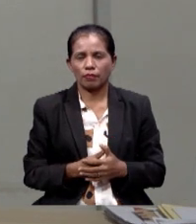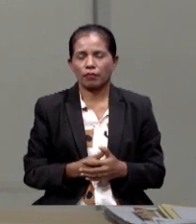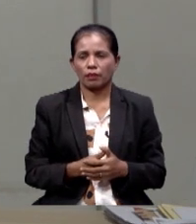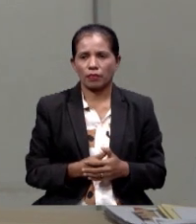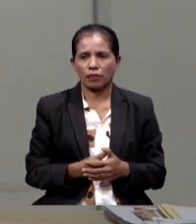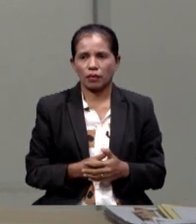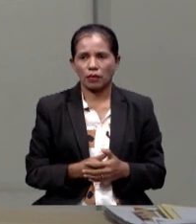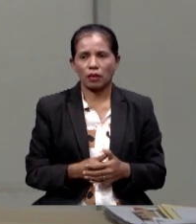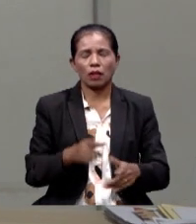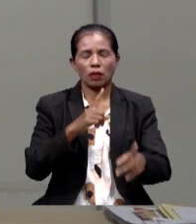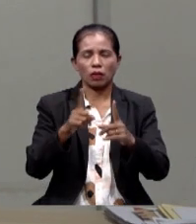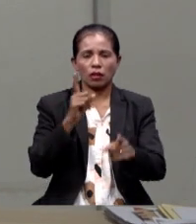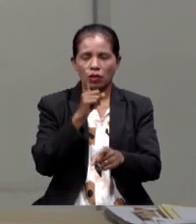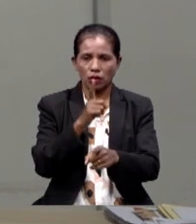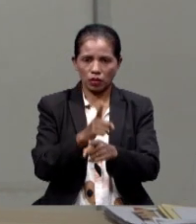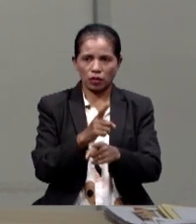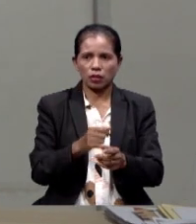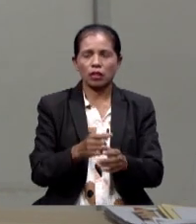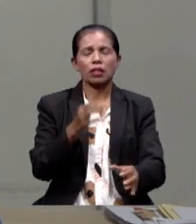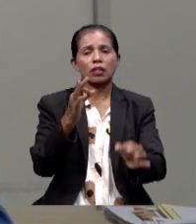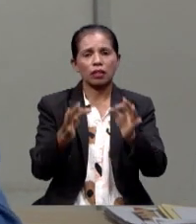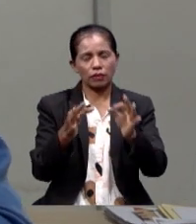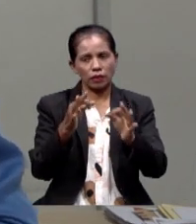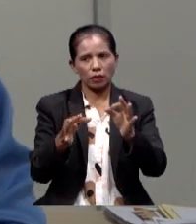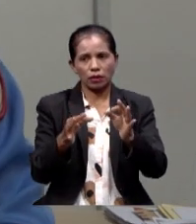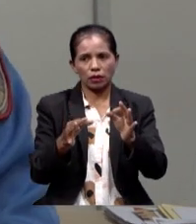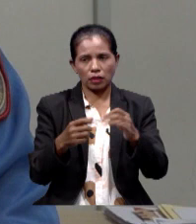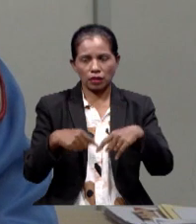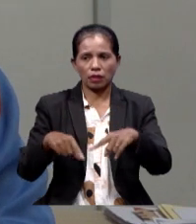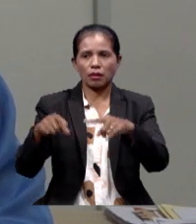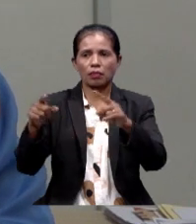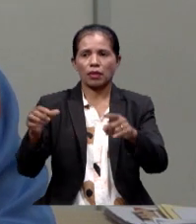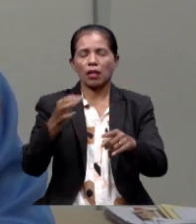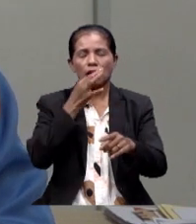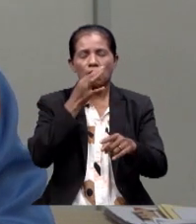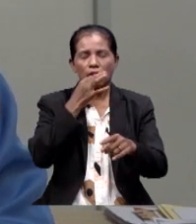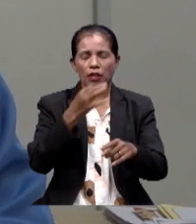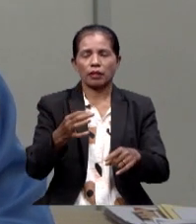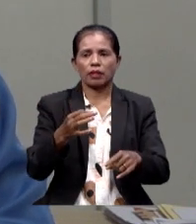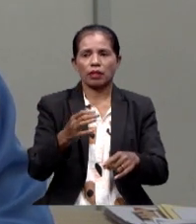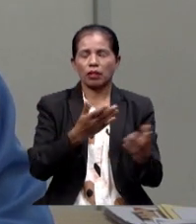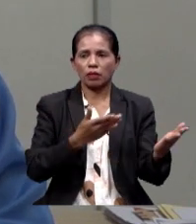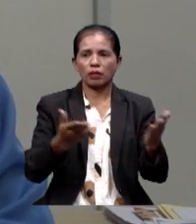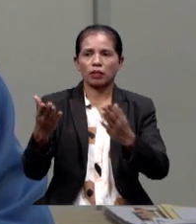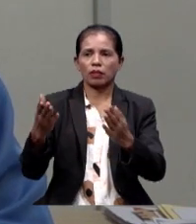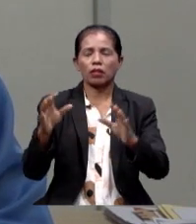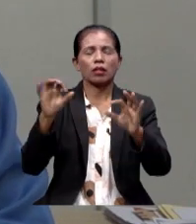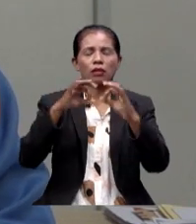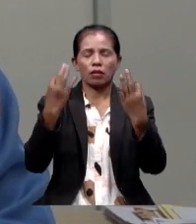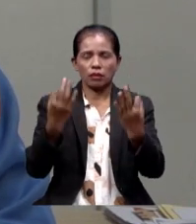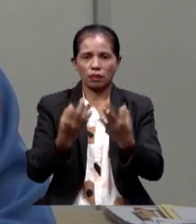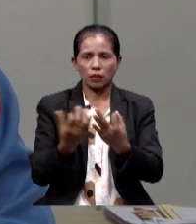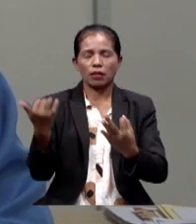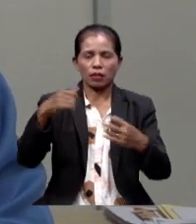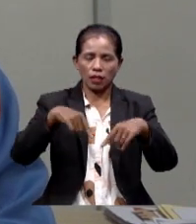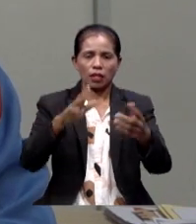iha padrão ne kuli momos ne maka tak karek ne, por exemplo, ne ba me dia ne to ba ba hang me dia ne ba lor kareta ne watula ne familia ne awan sira ba